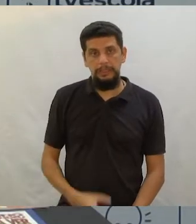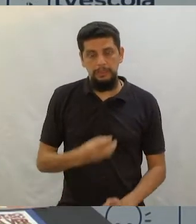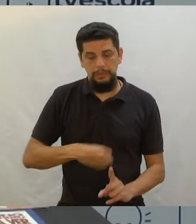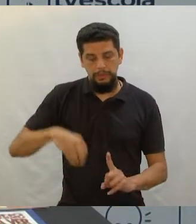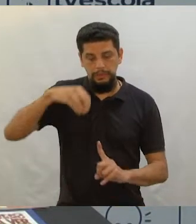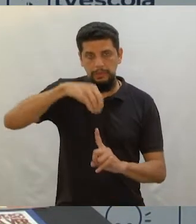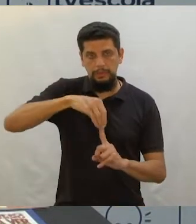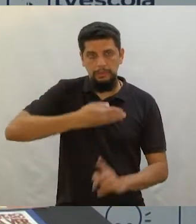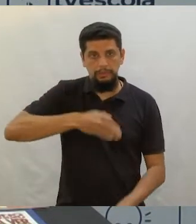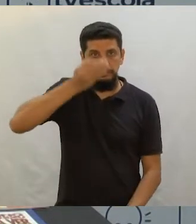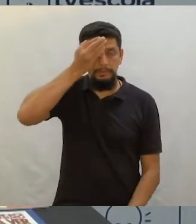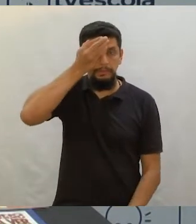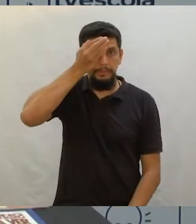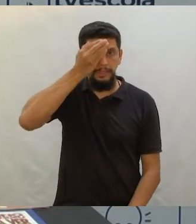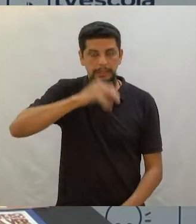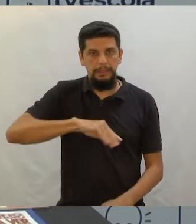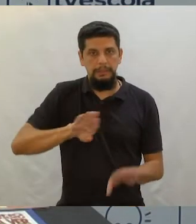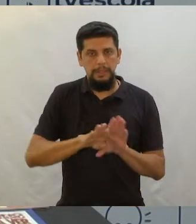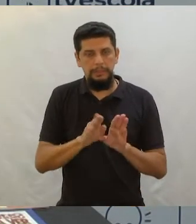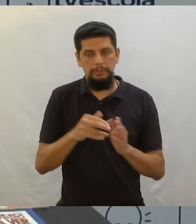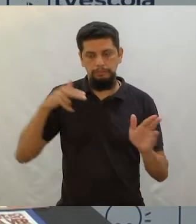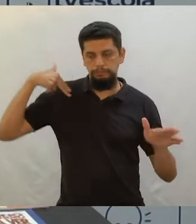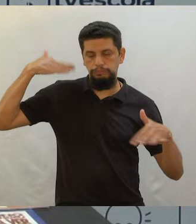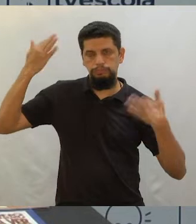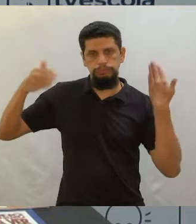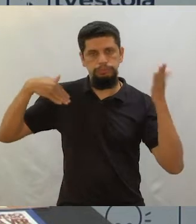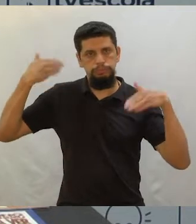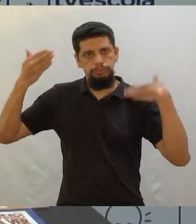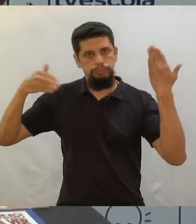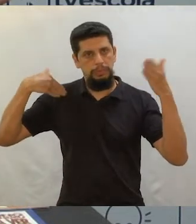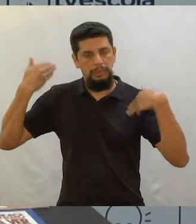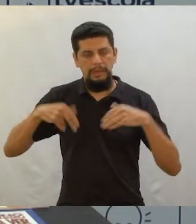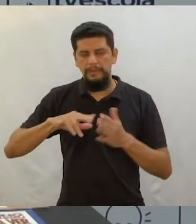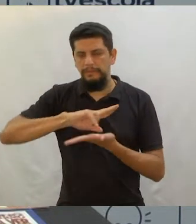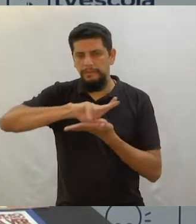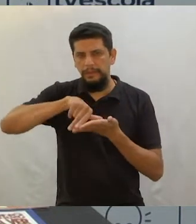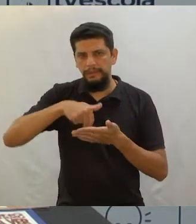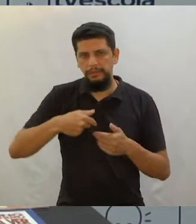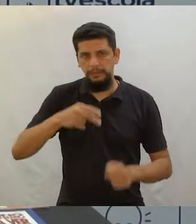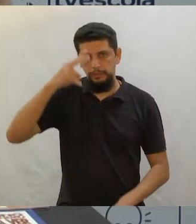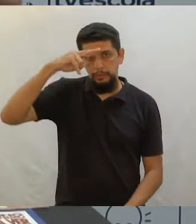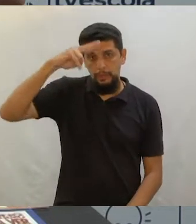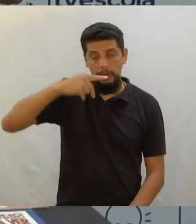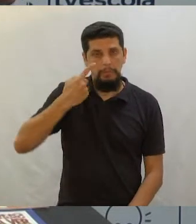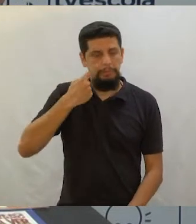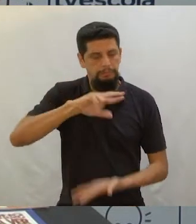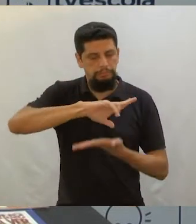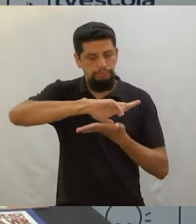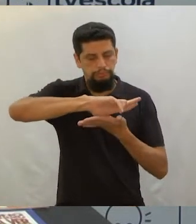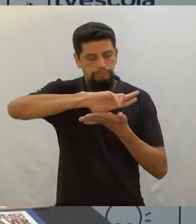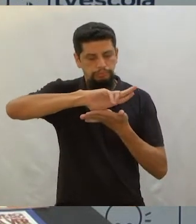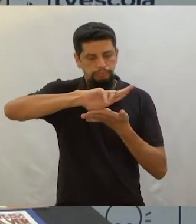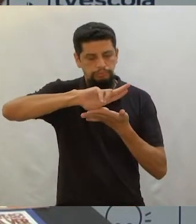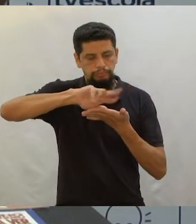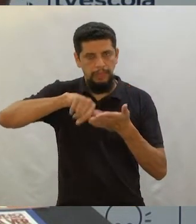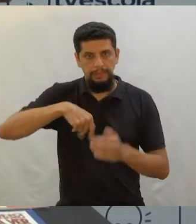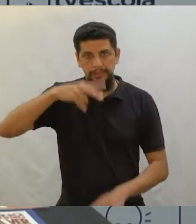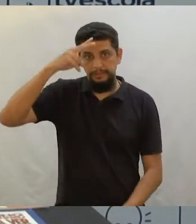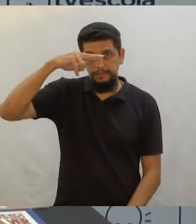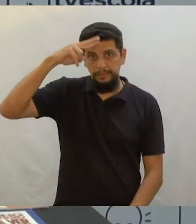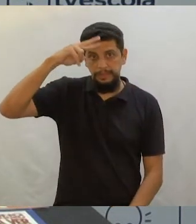de Reis de Piratas e de marinheiros muitas histórias Então olha a quantidade a